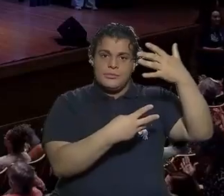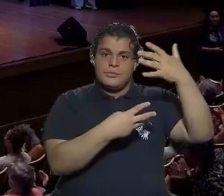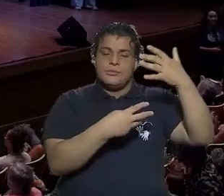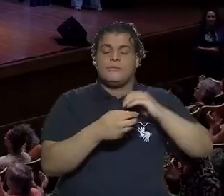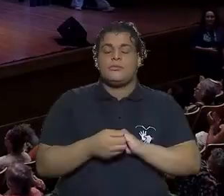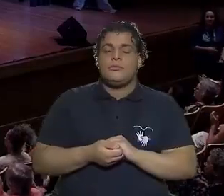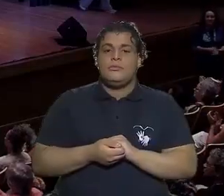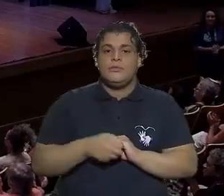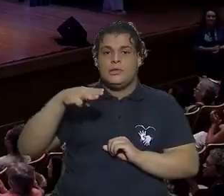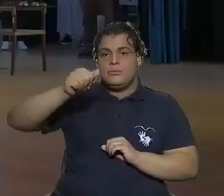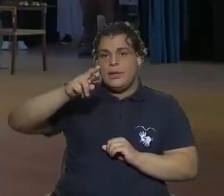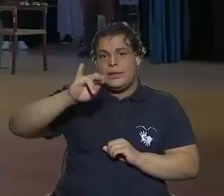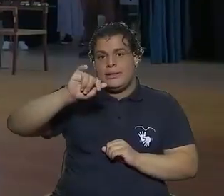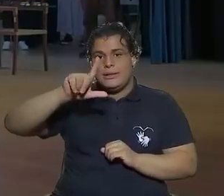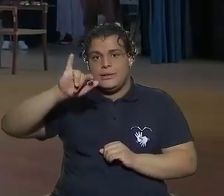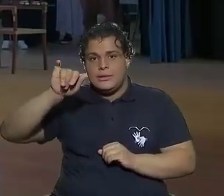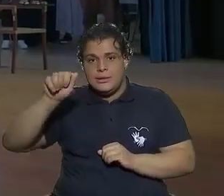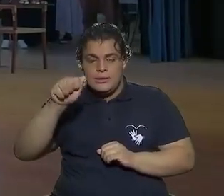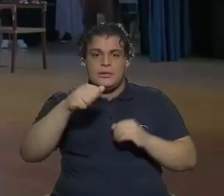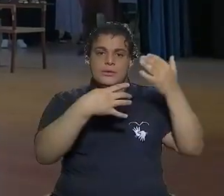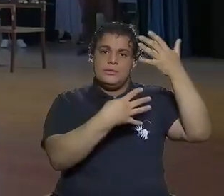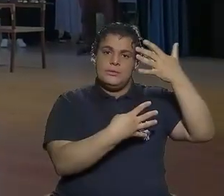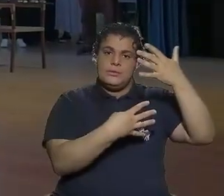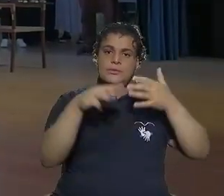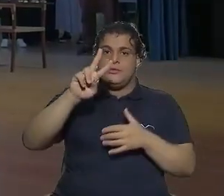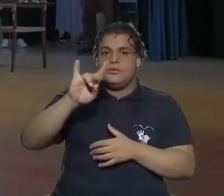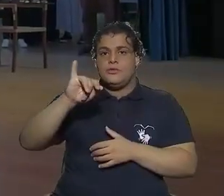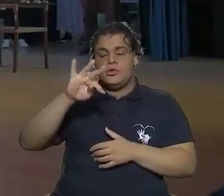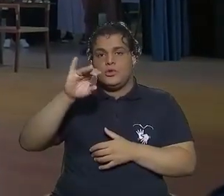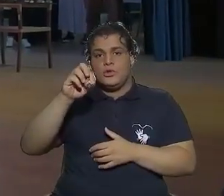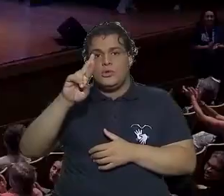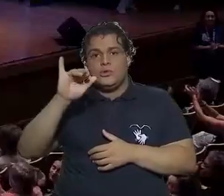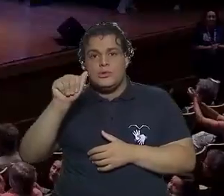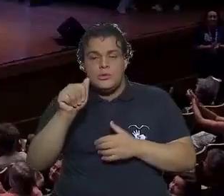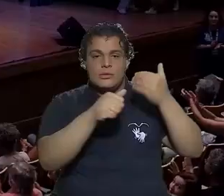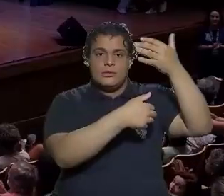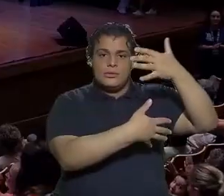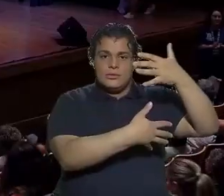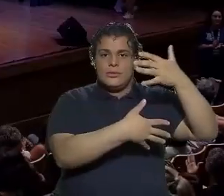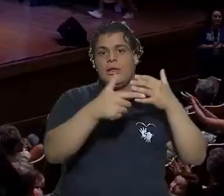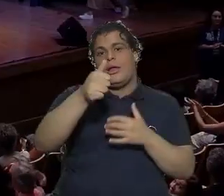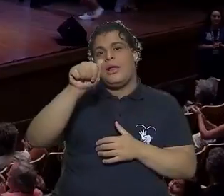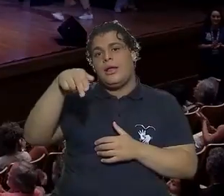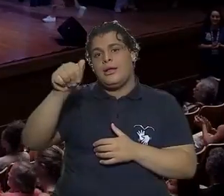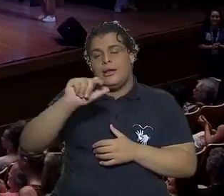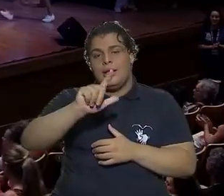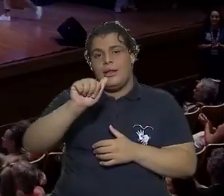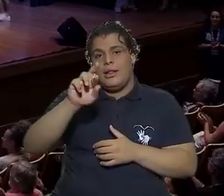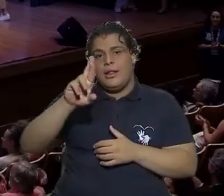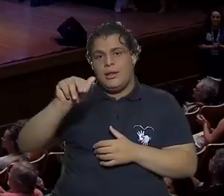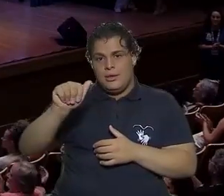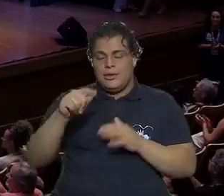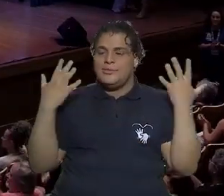Lages, Marília Guimarães Vieira, Vitória Silvia de Almeida e Ana Laura Alves da